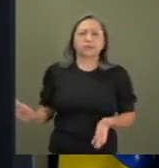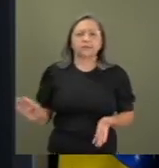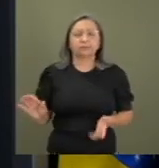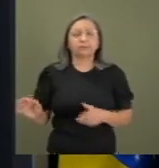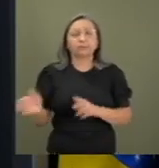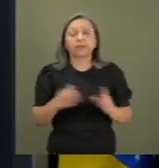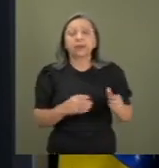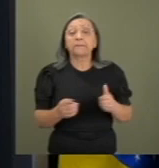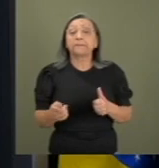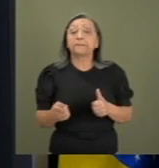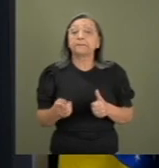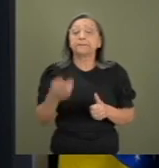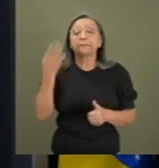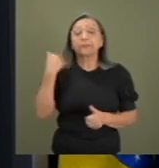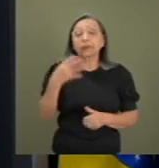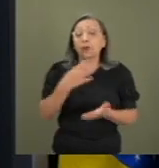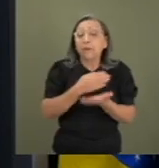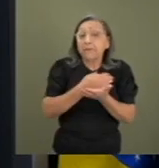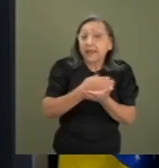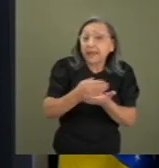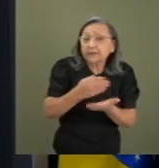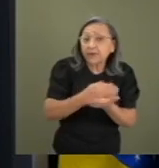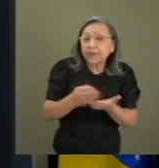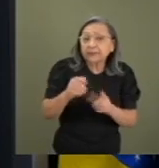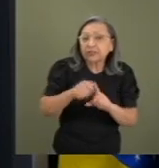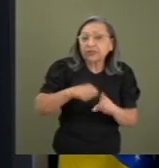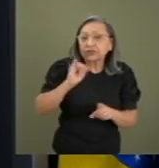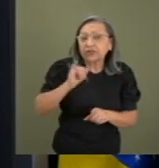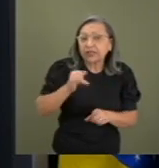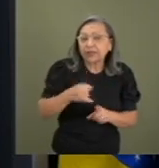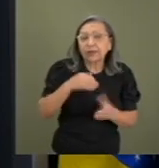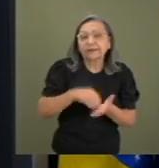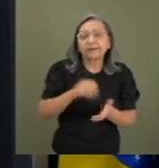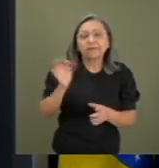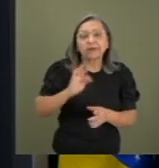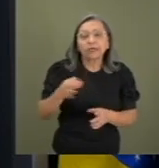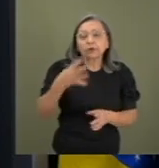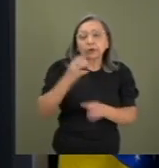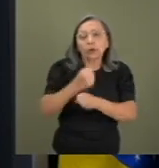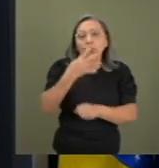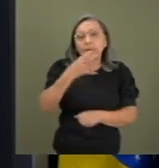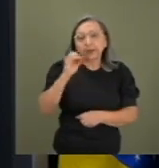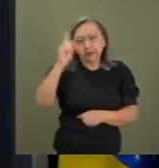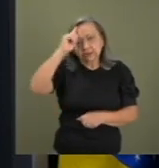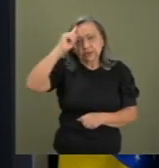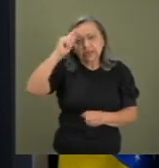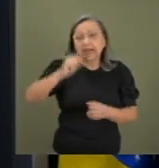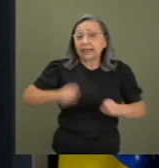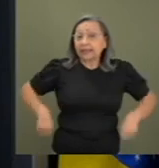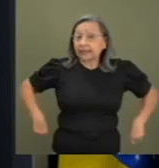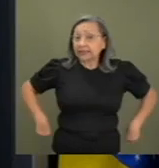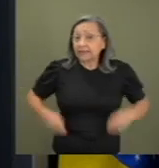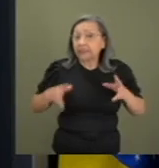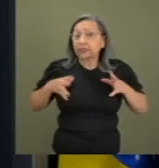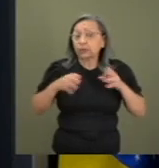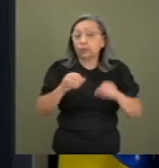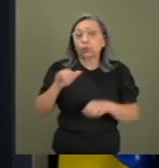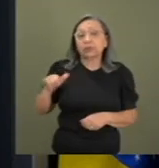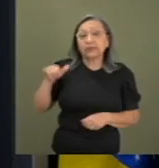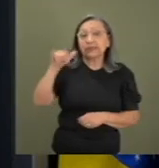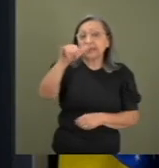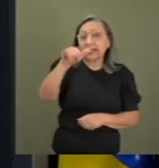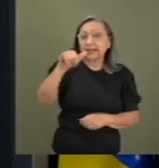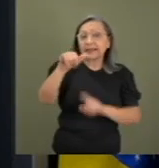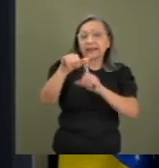Nos primeiros 40 dias de governo, as despesas com transporte aéreo pela FAB, pelos jatos